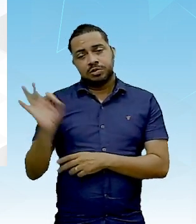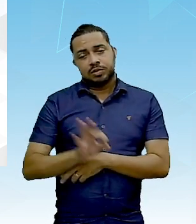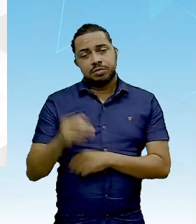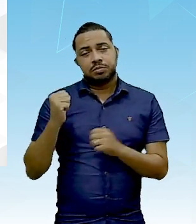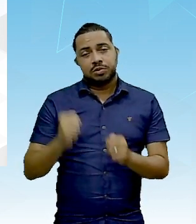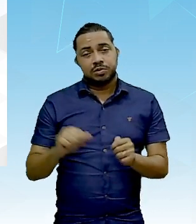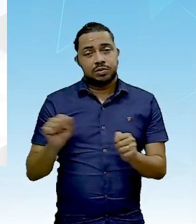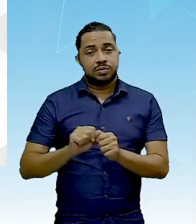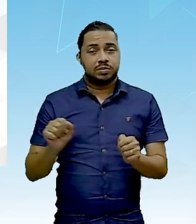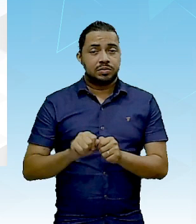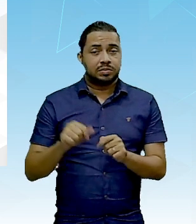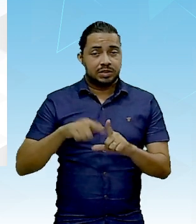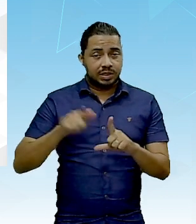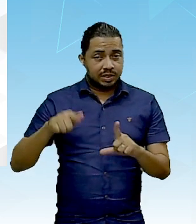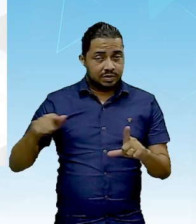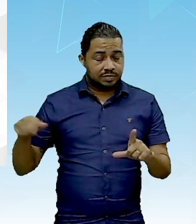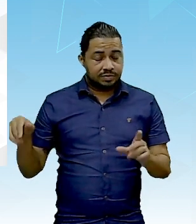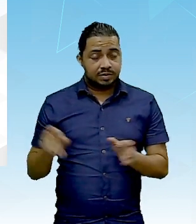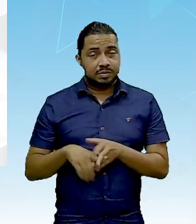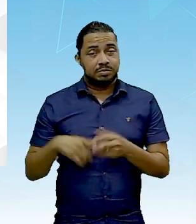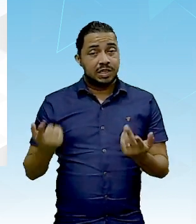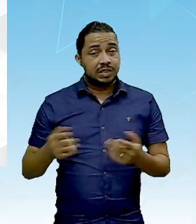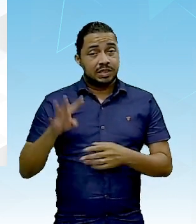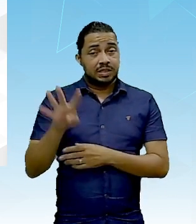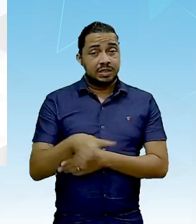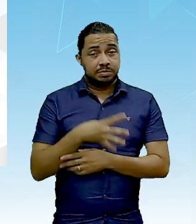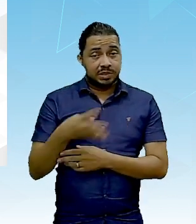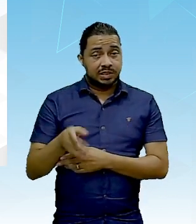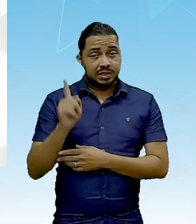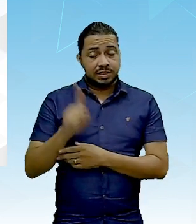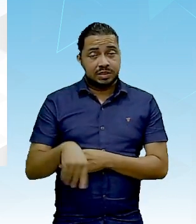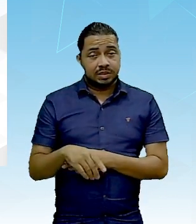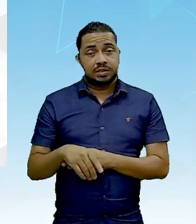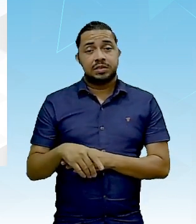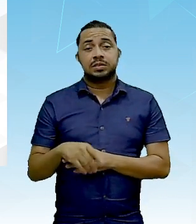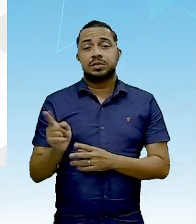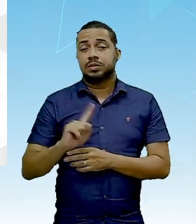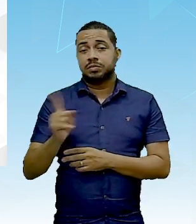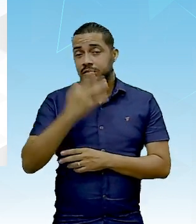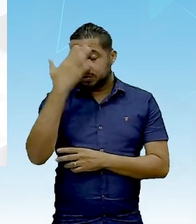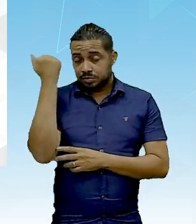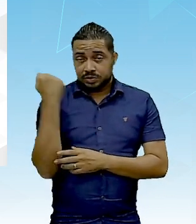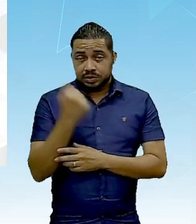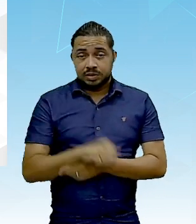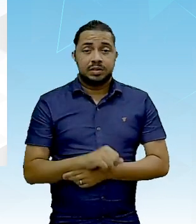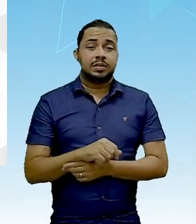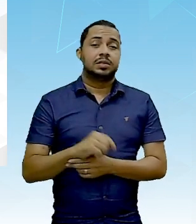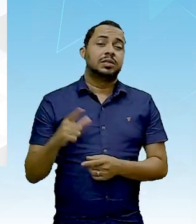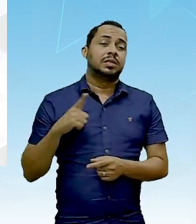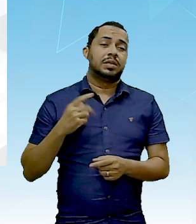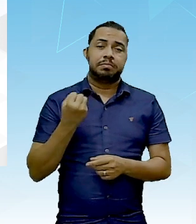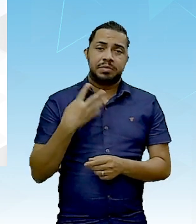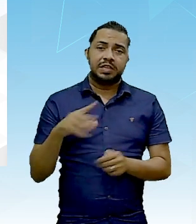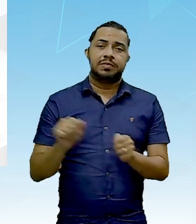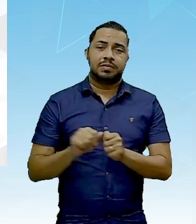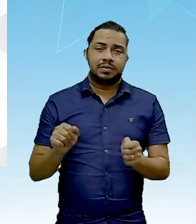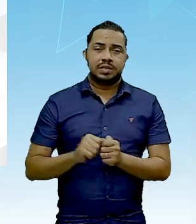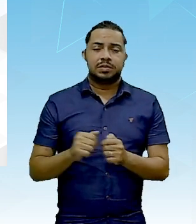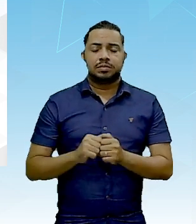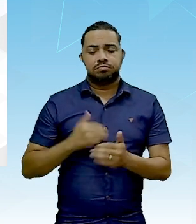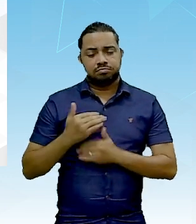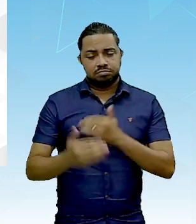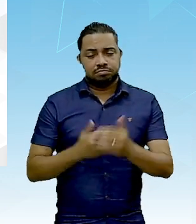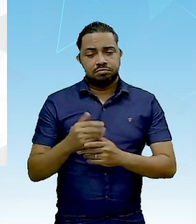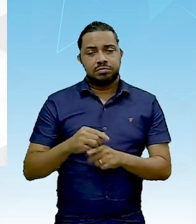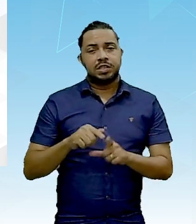construir o gráfico, tá claro? Mas a tabela é o suporte, não esquece disso. E uma tabela bem feita gera um gráfico